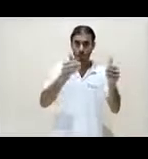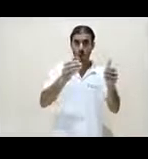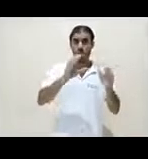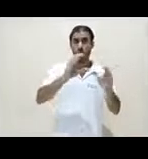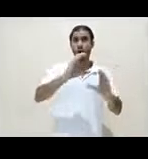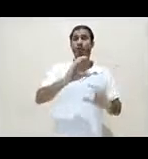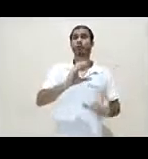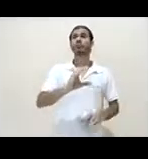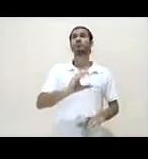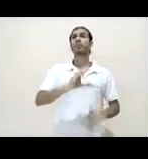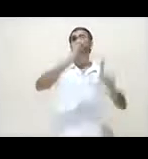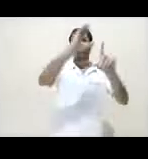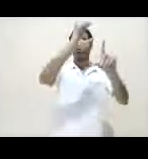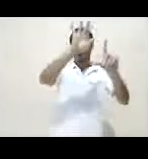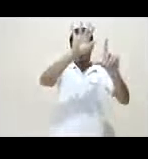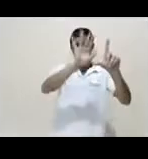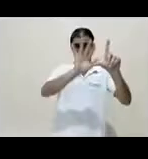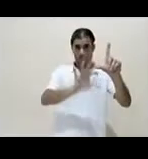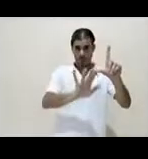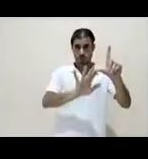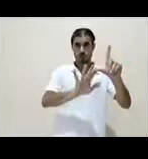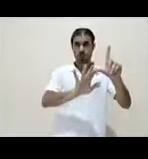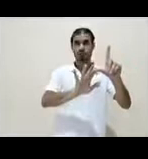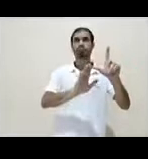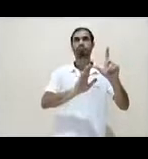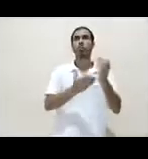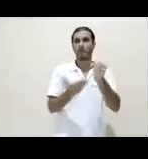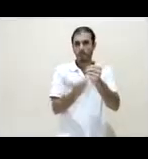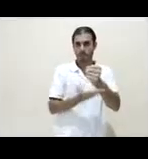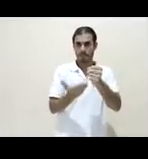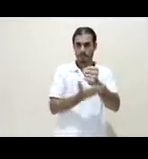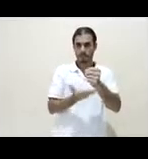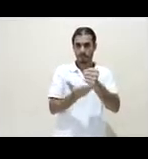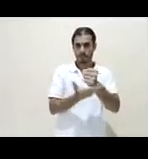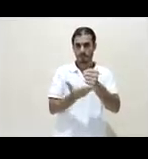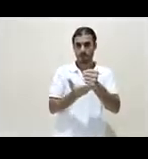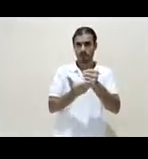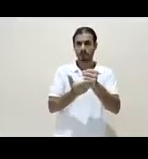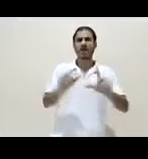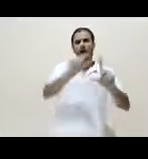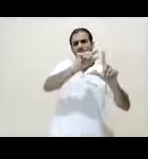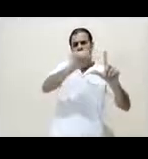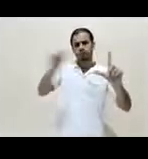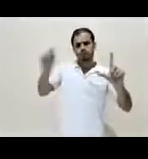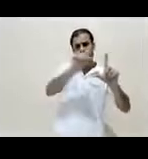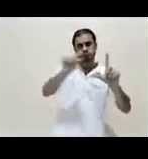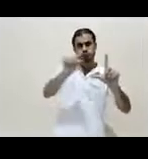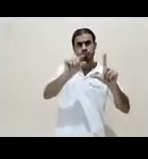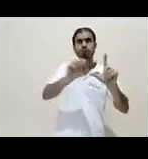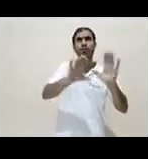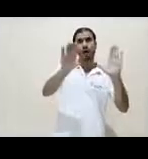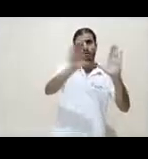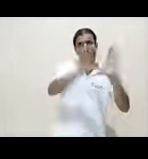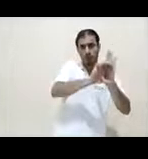algumas variáveis em consideração, por exemplo, quantidade de caracteres, linha de código, né, expressões lógicas, se